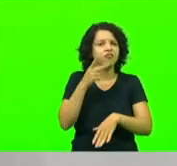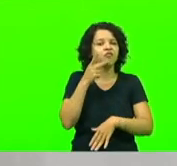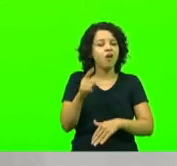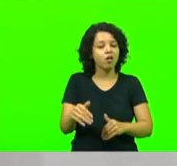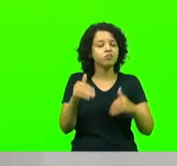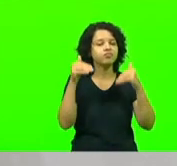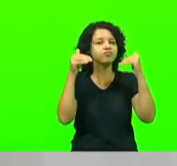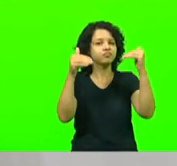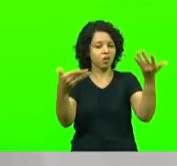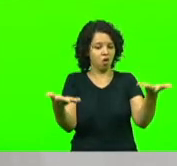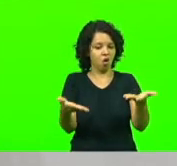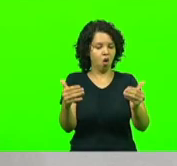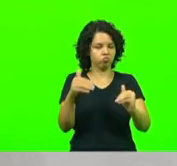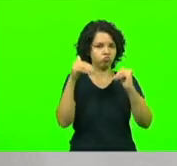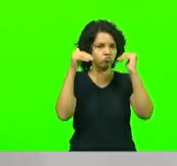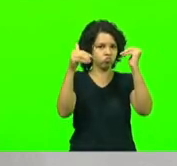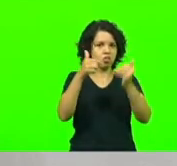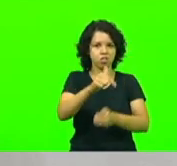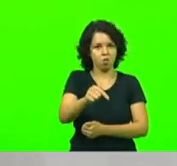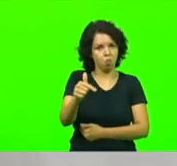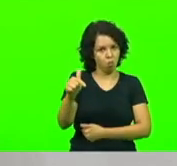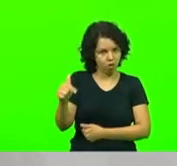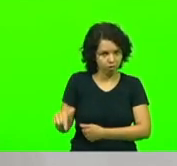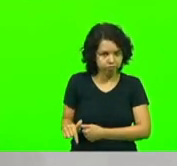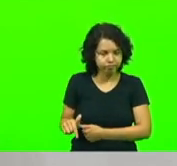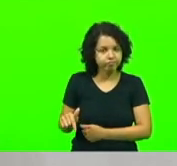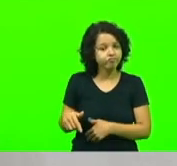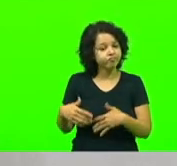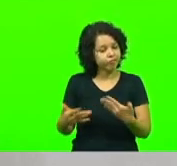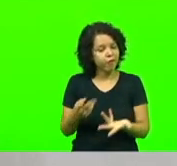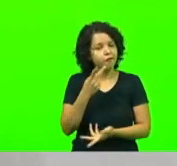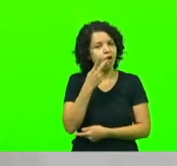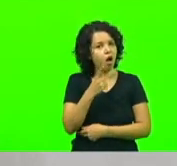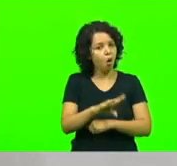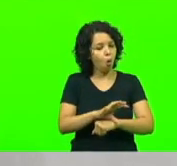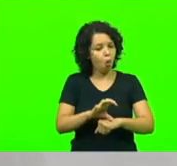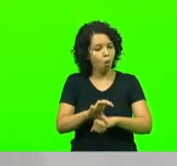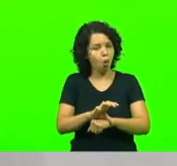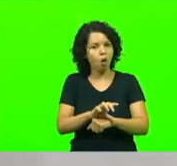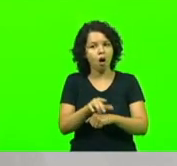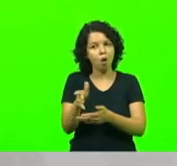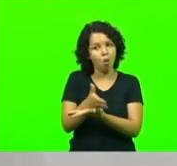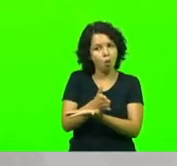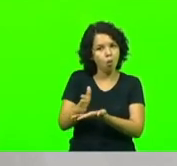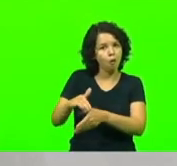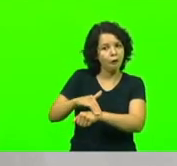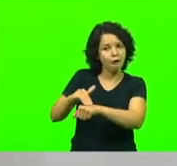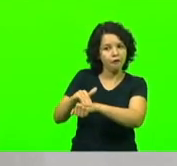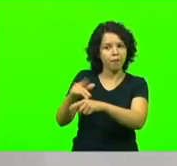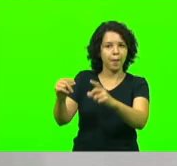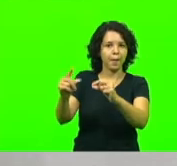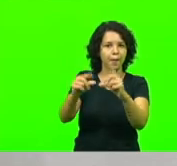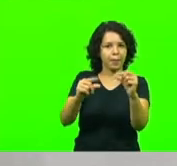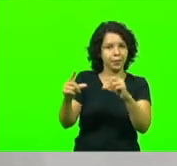Agora não somos mais autoridades. Eu estou falando de constitucionalidade, tem gente conversando.